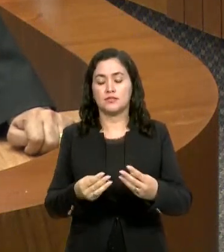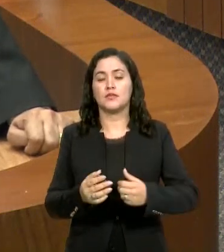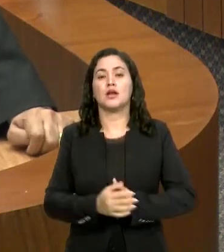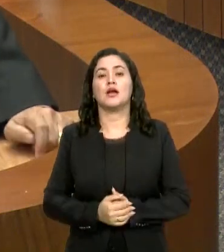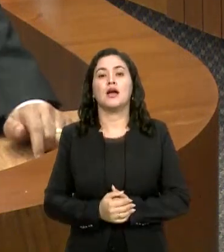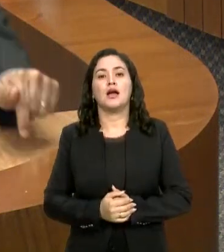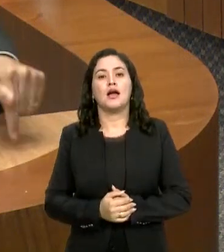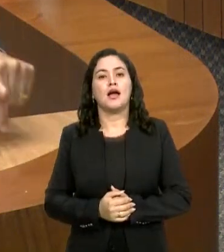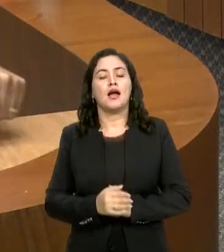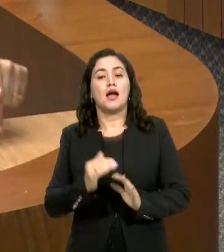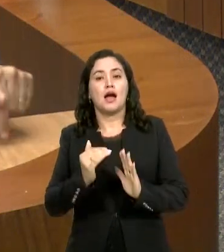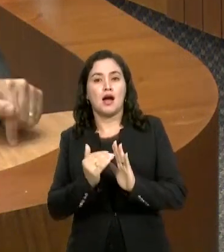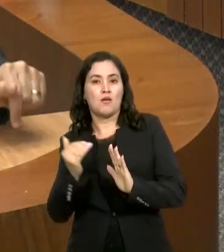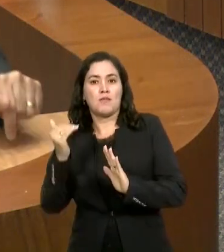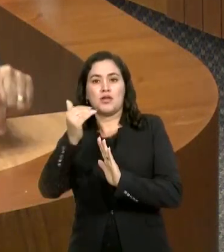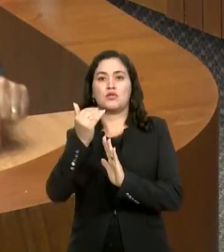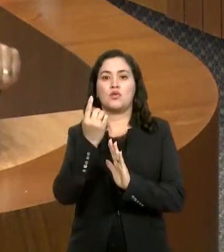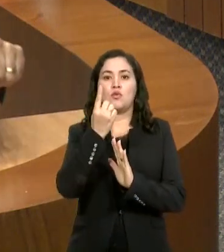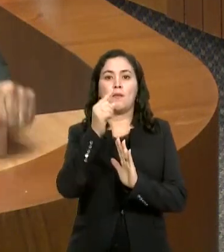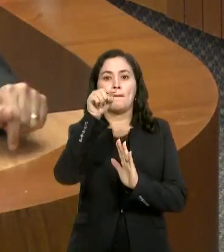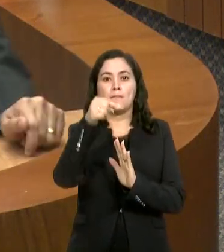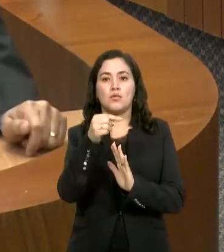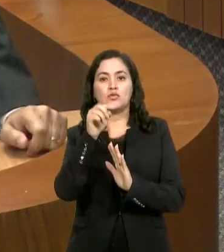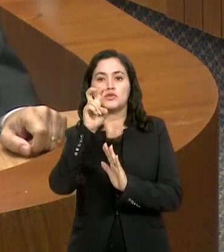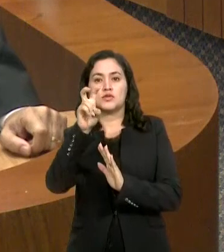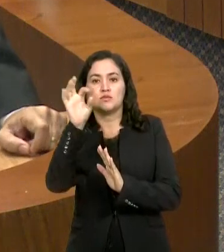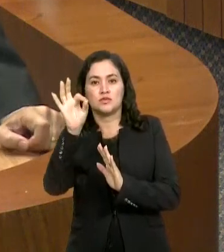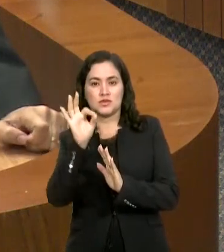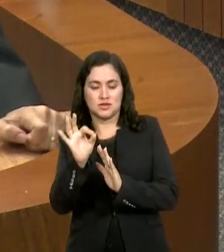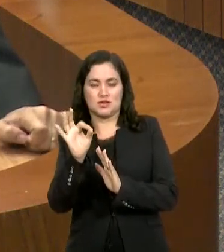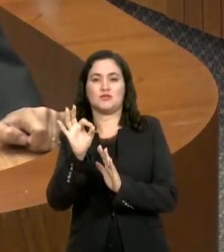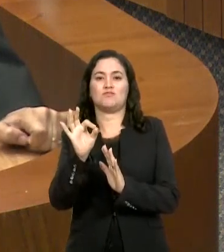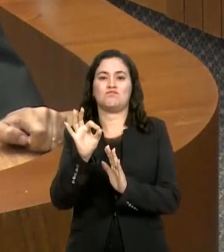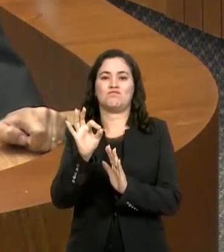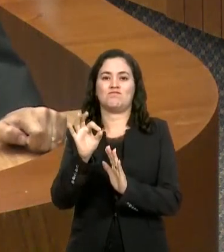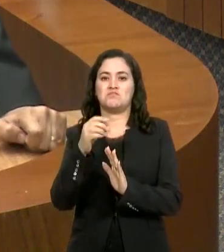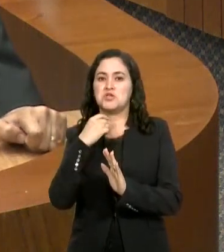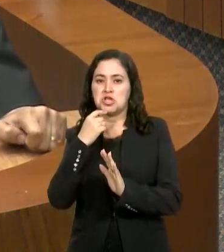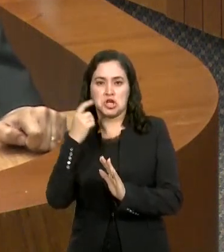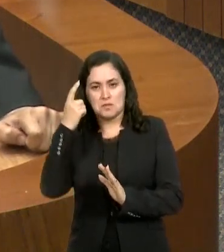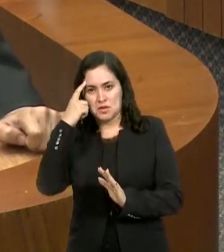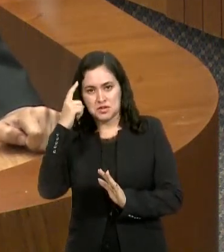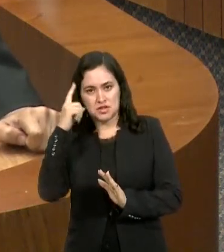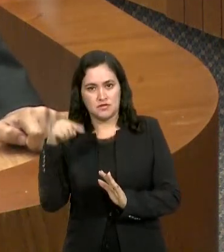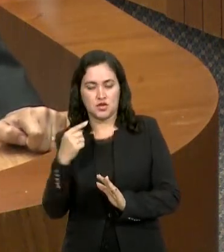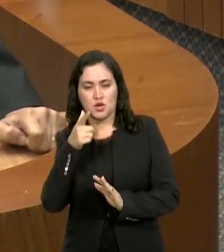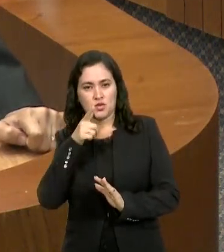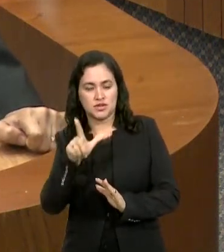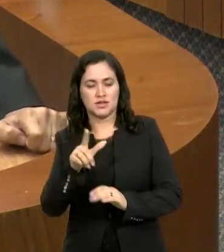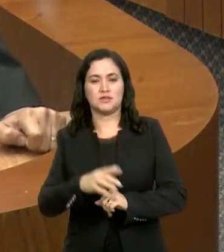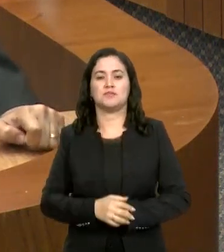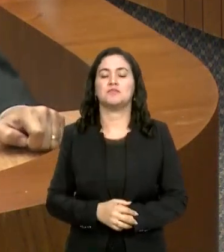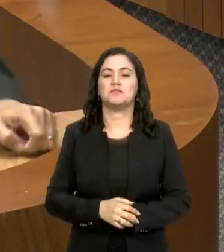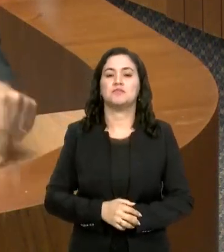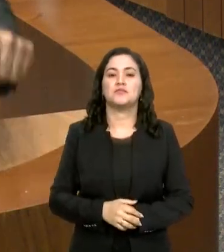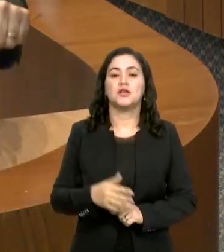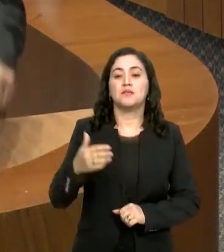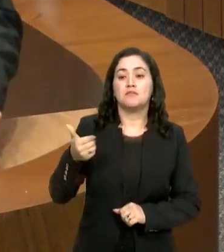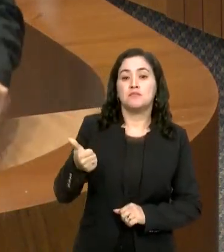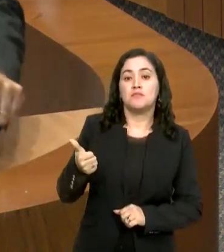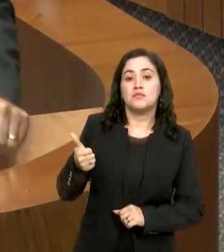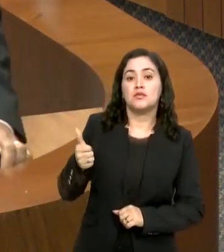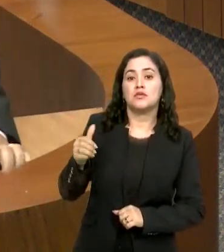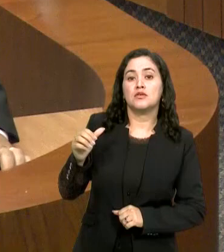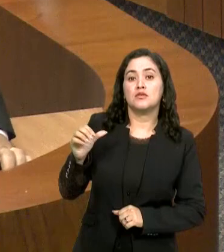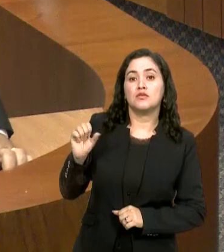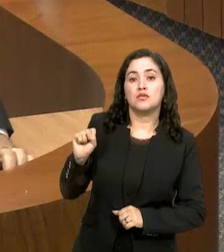conseguir isso. O maior avanço desde 1999. A balança comercial, superávit de